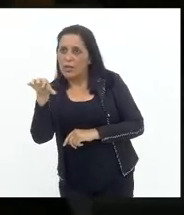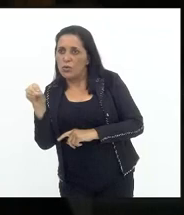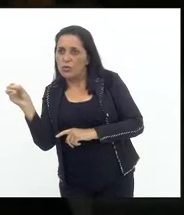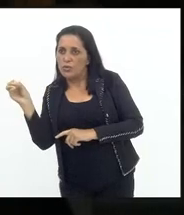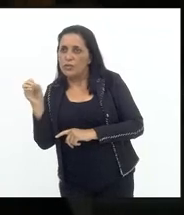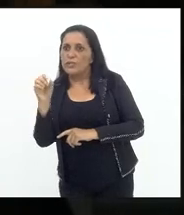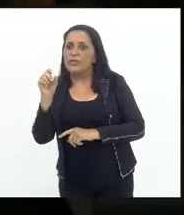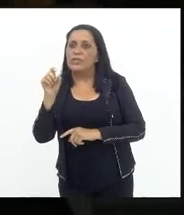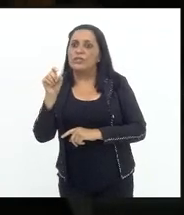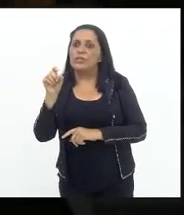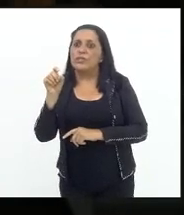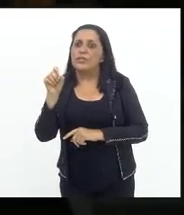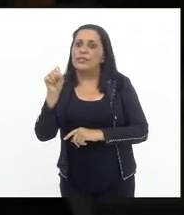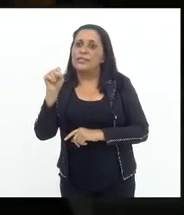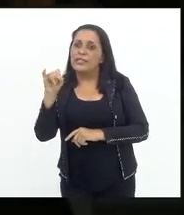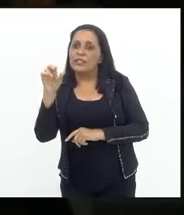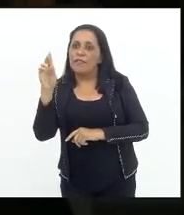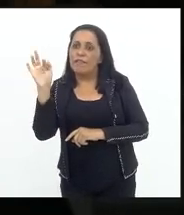cisfemininos,